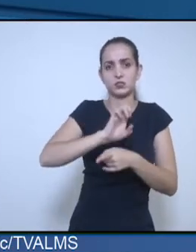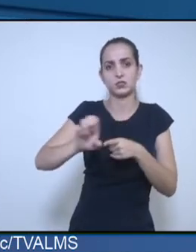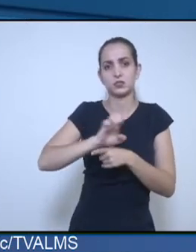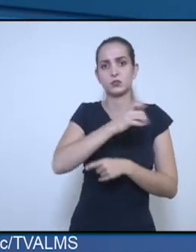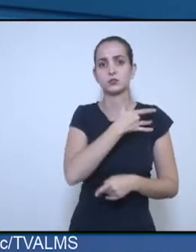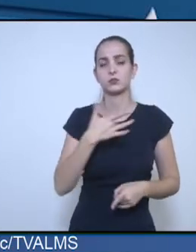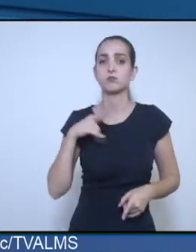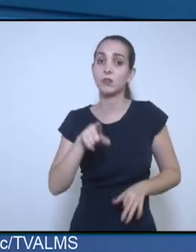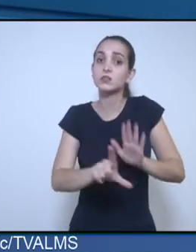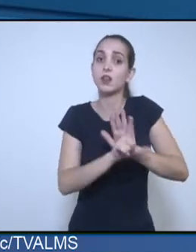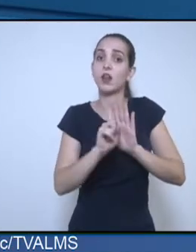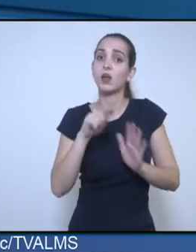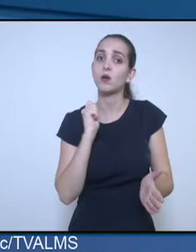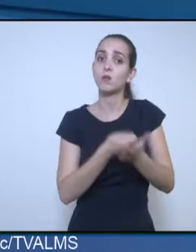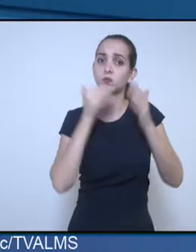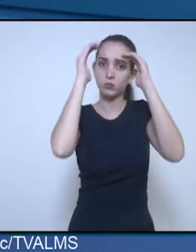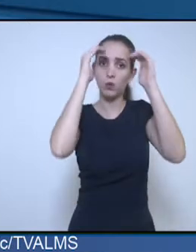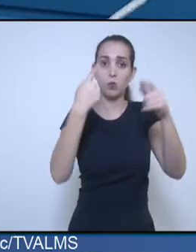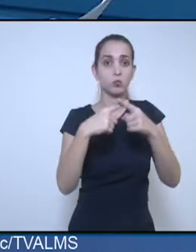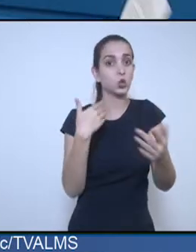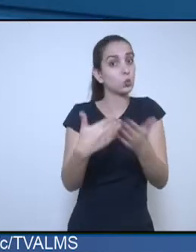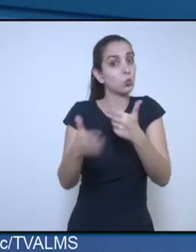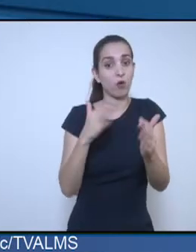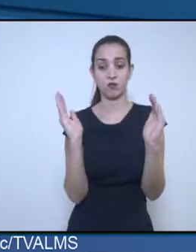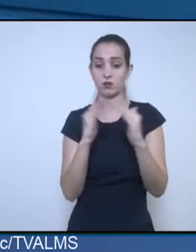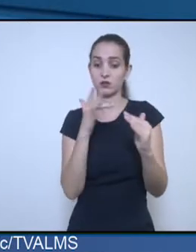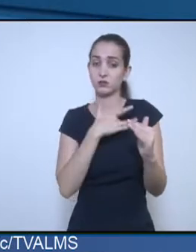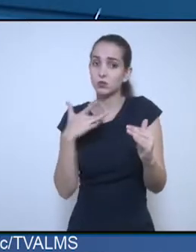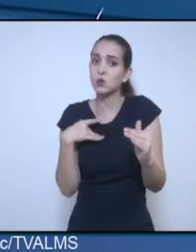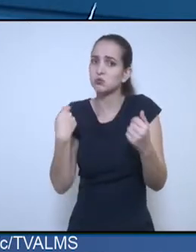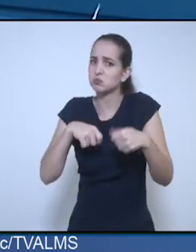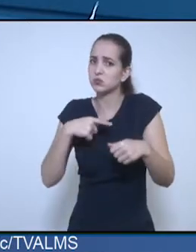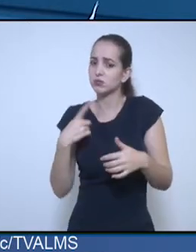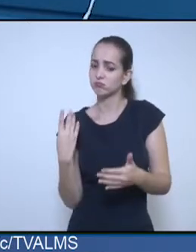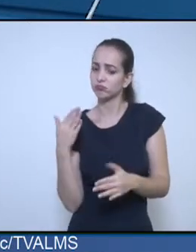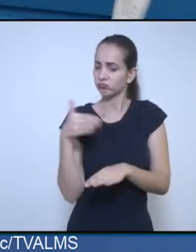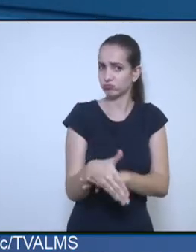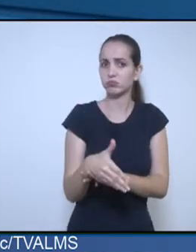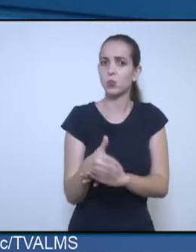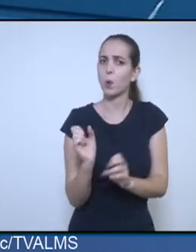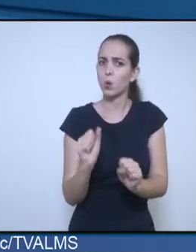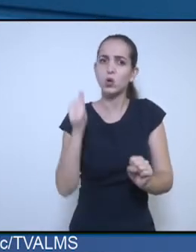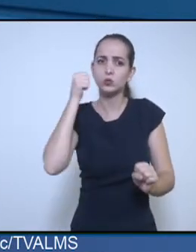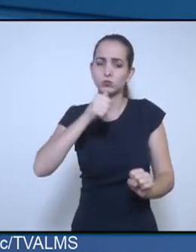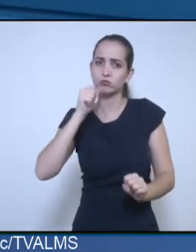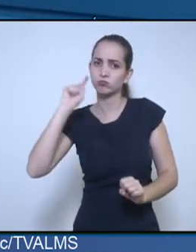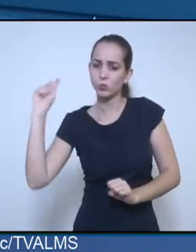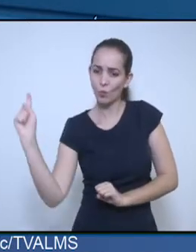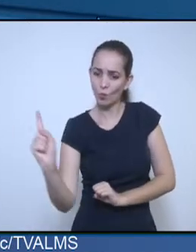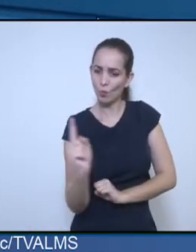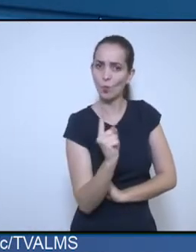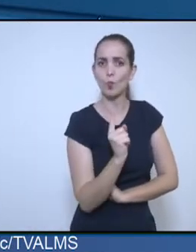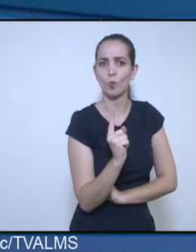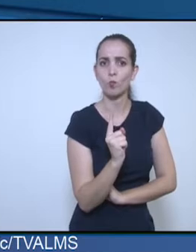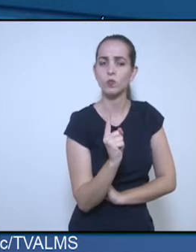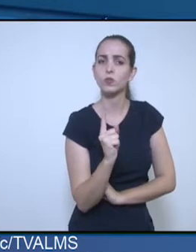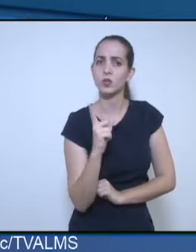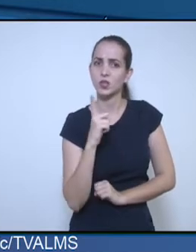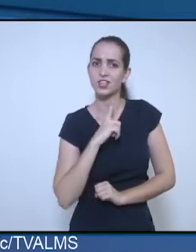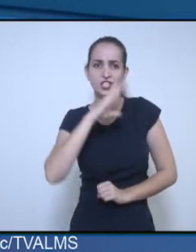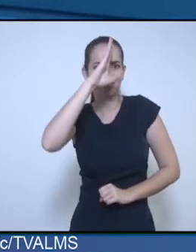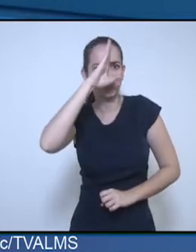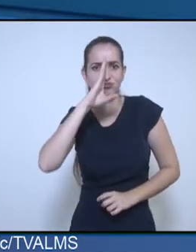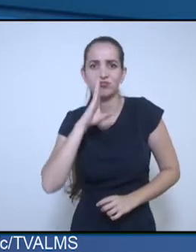lei está sendo cumprida porque em qualquer posto de saúde, você pode, a mulher pode ter o